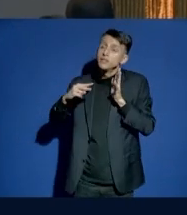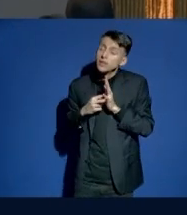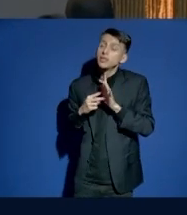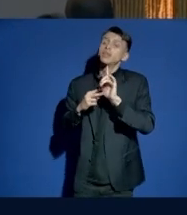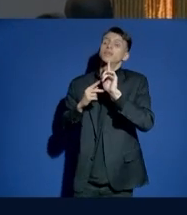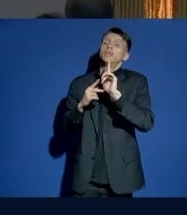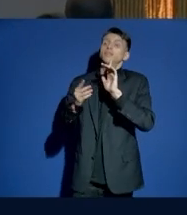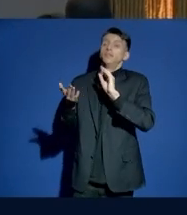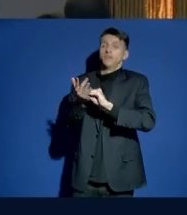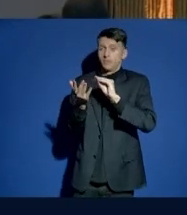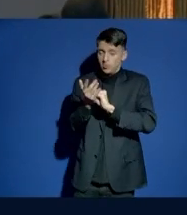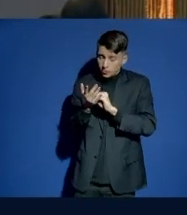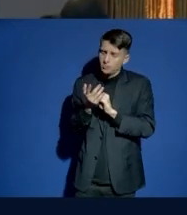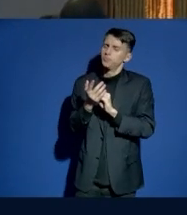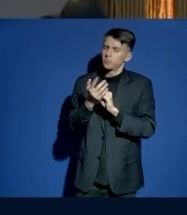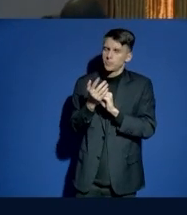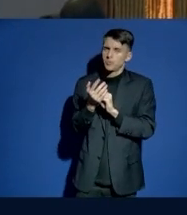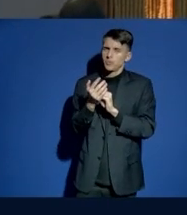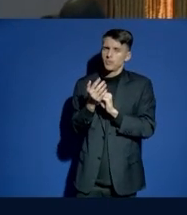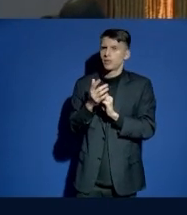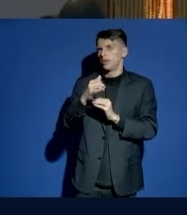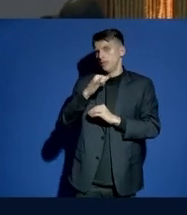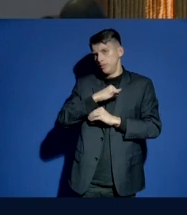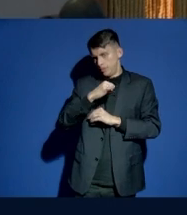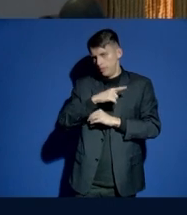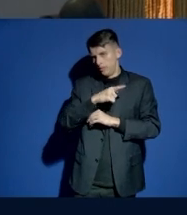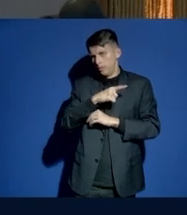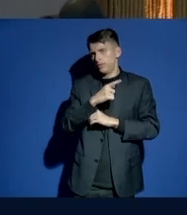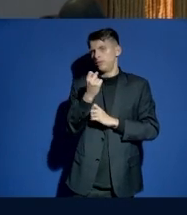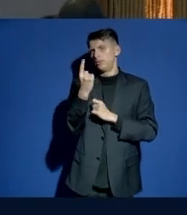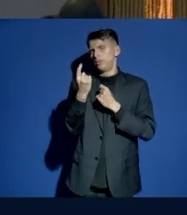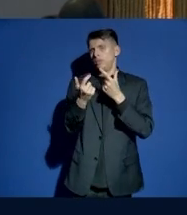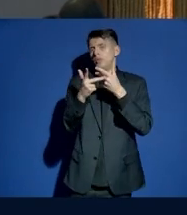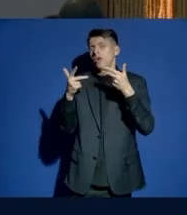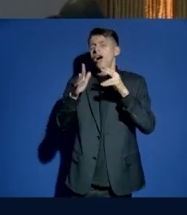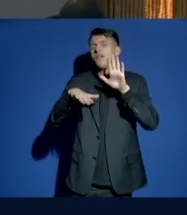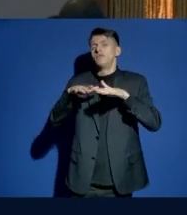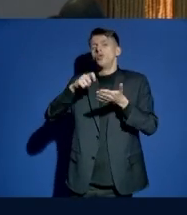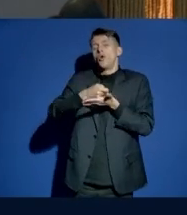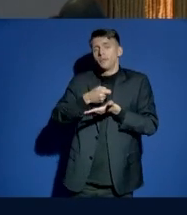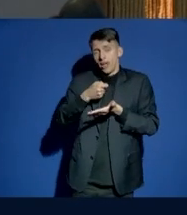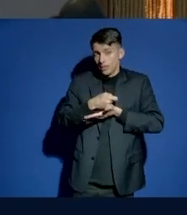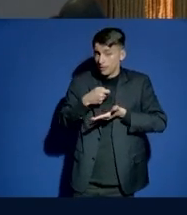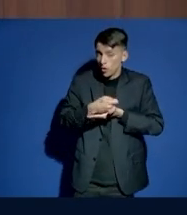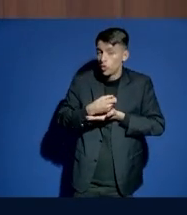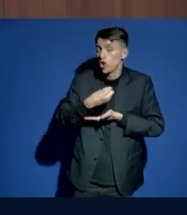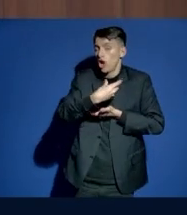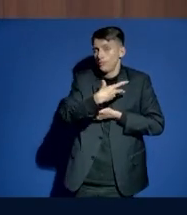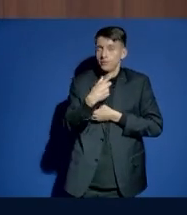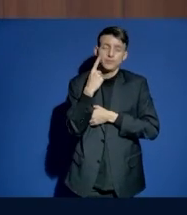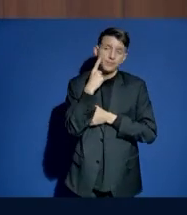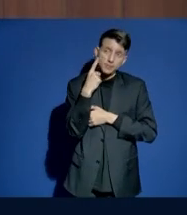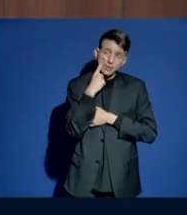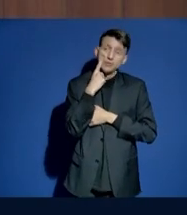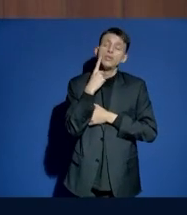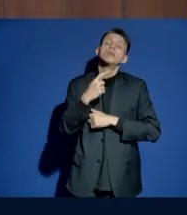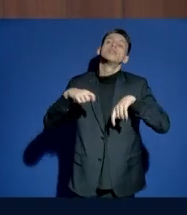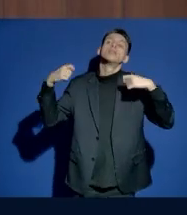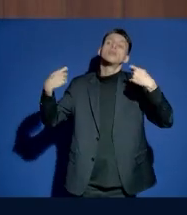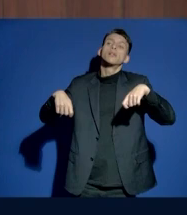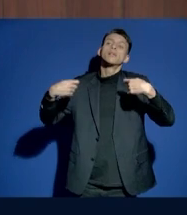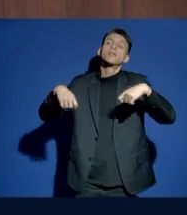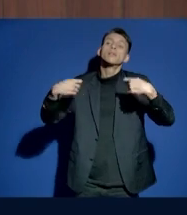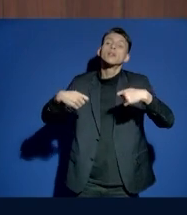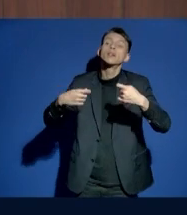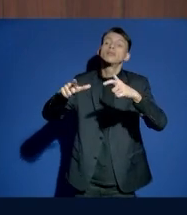e depois de nos impõe ainda as trades uma obrigação que inédita olha precisa de